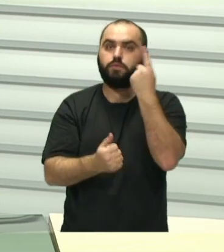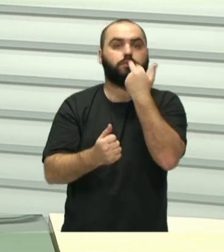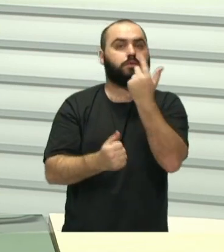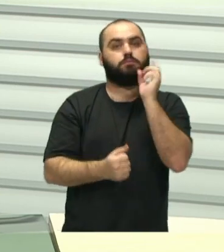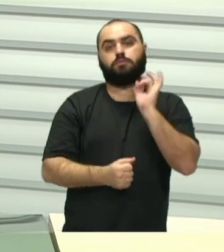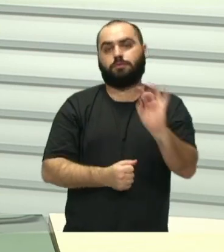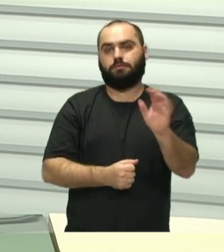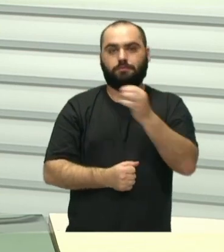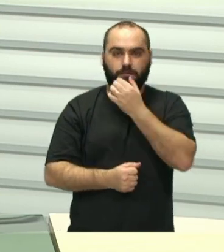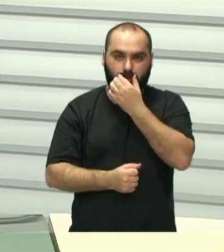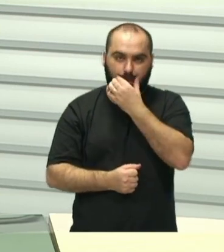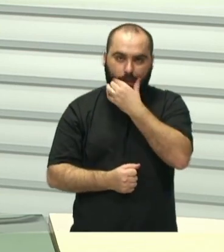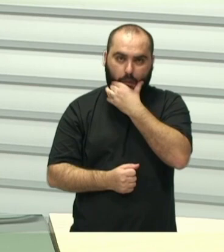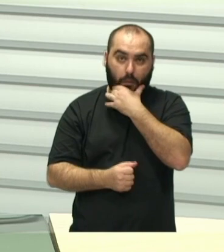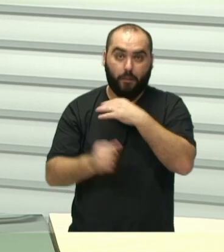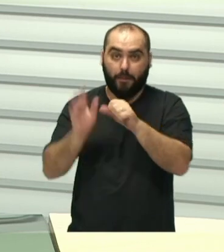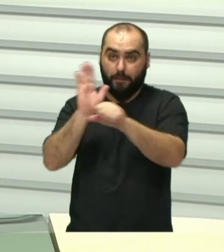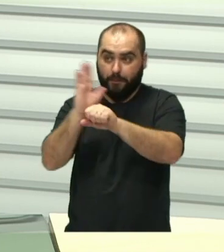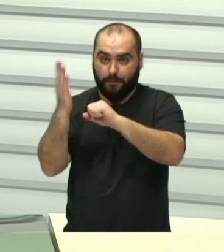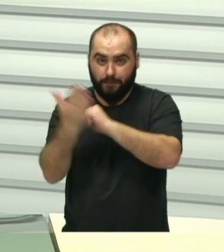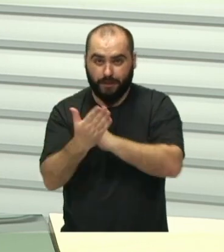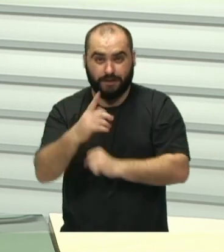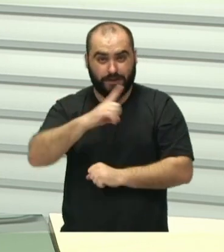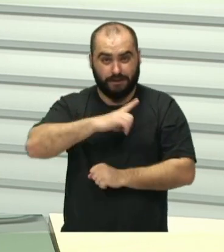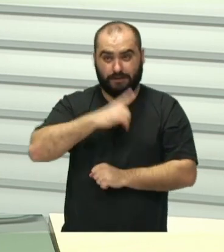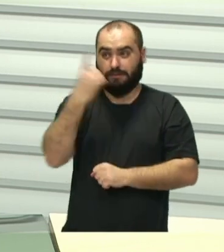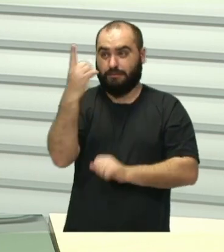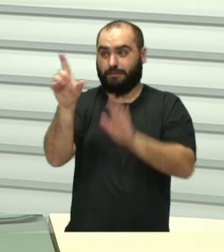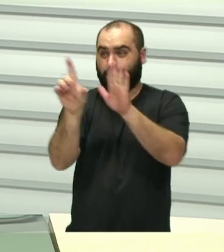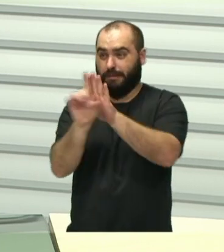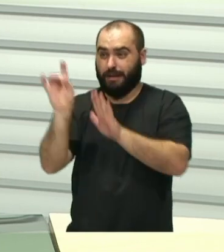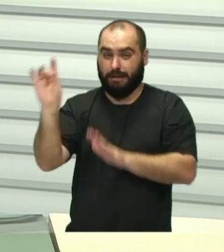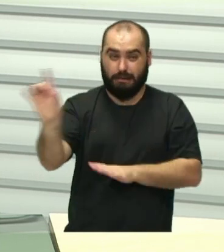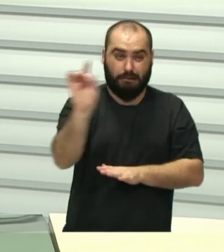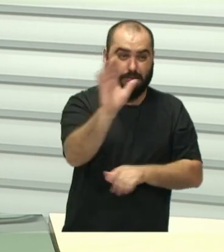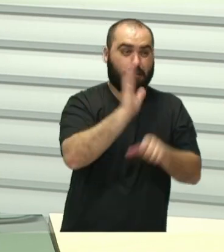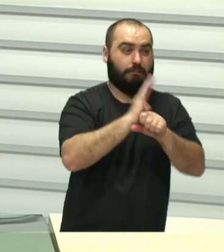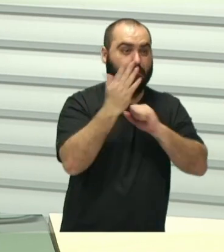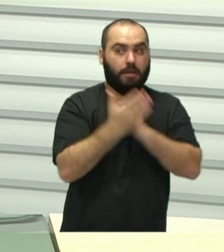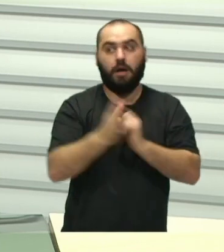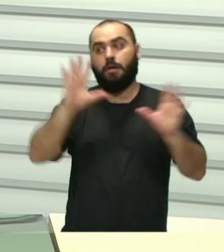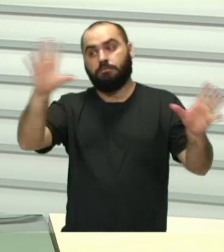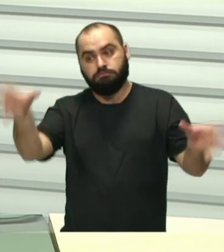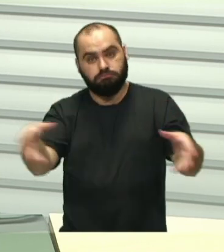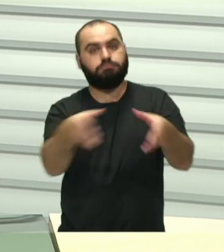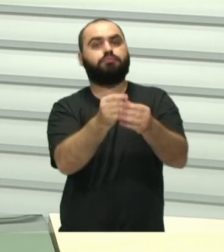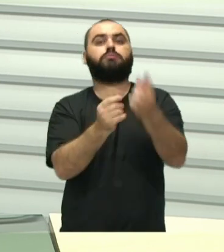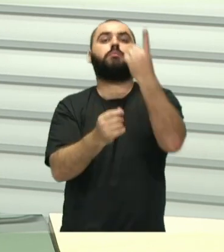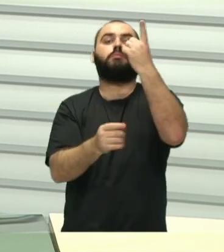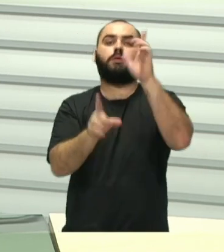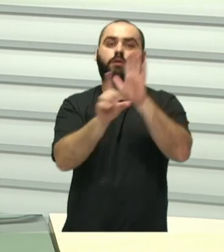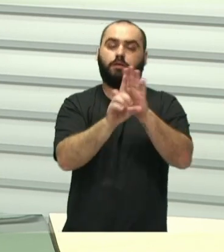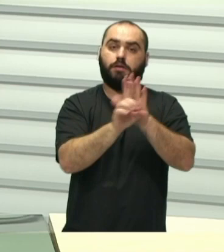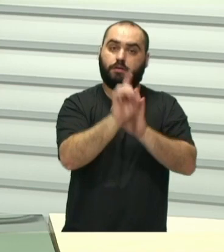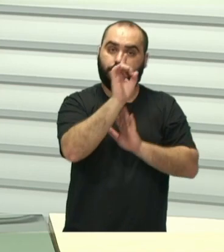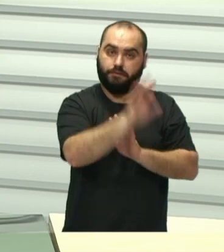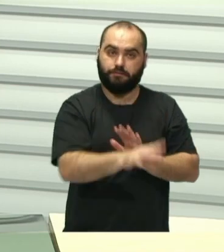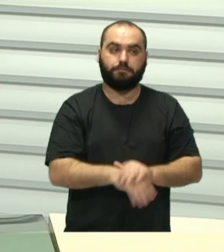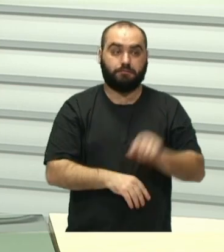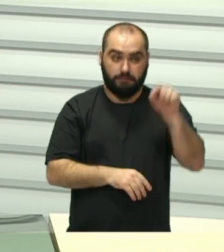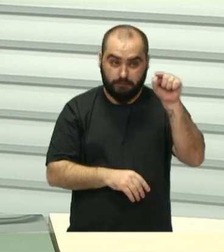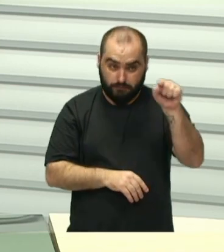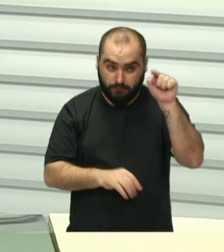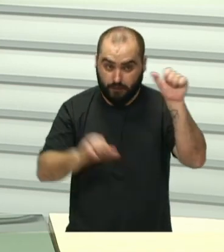lei é bairro nós temos uma lei para cada bairro tudo foi concentrada em uma única legislação só nessas